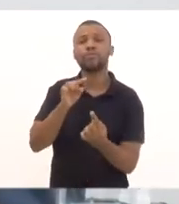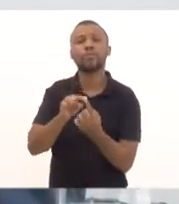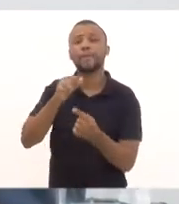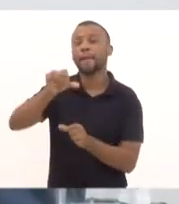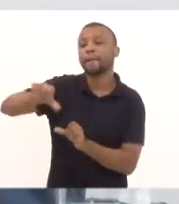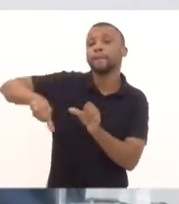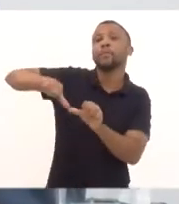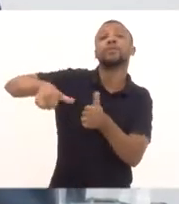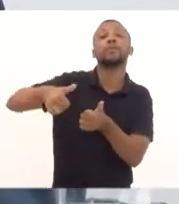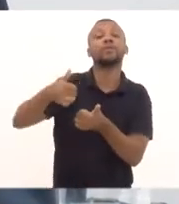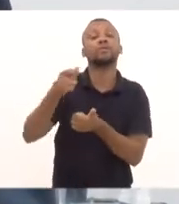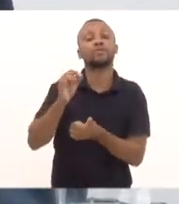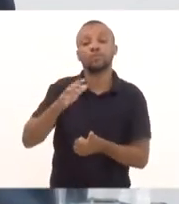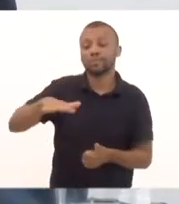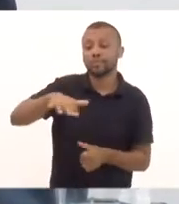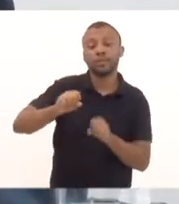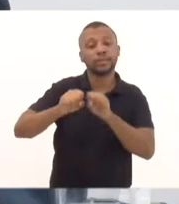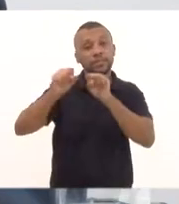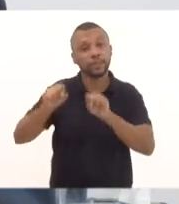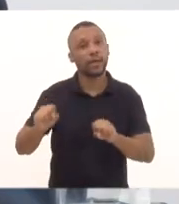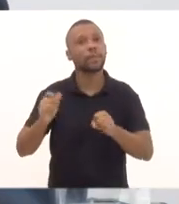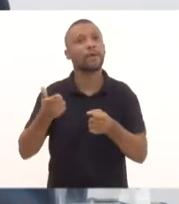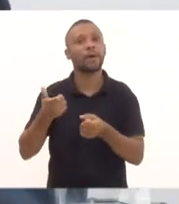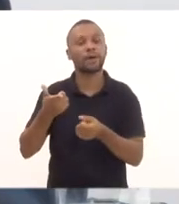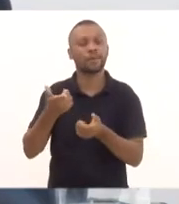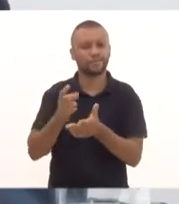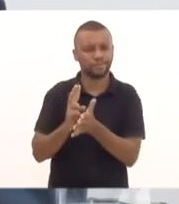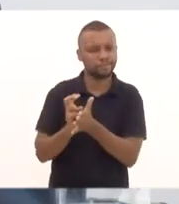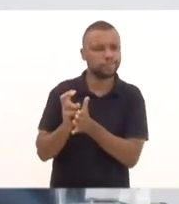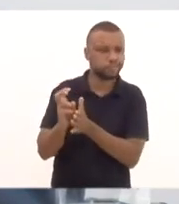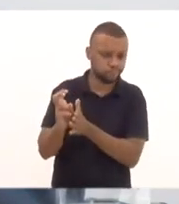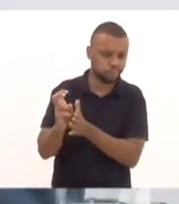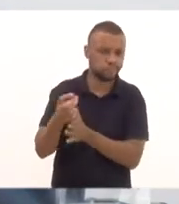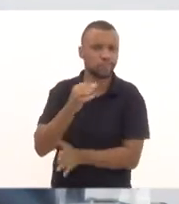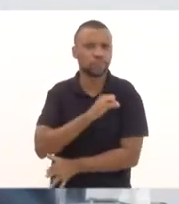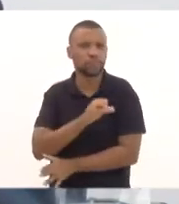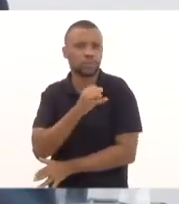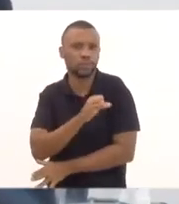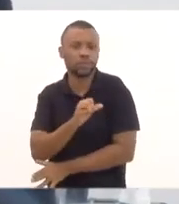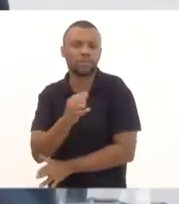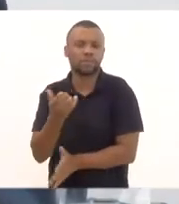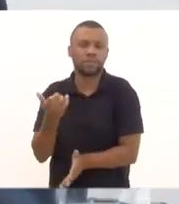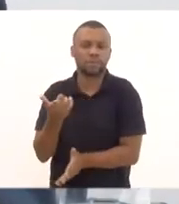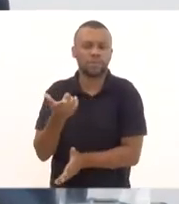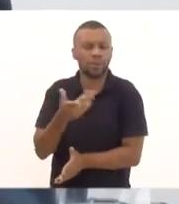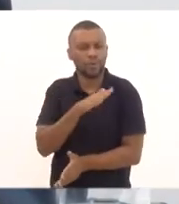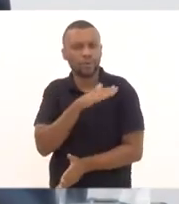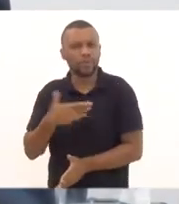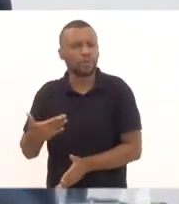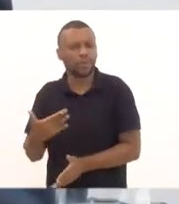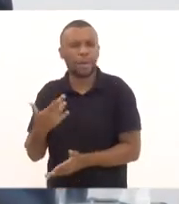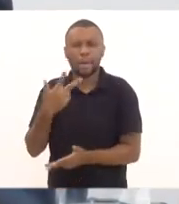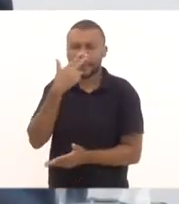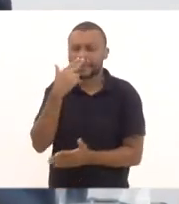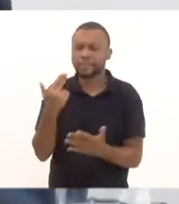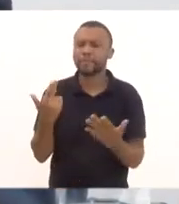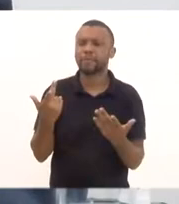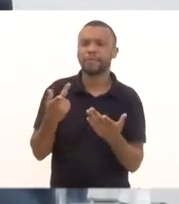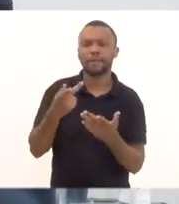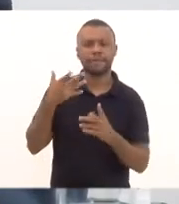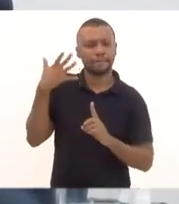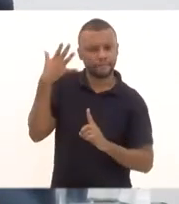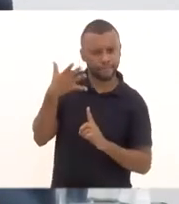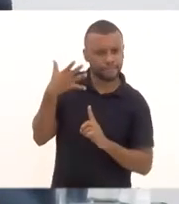sistema ferroviário do Rio de Janeiro Governador andou soltando os passarinhos voando aí né negócio de metrô aqui metrô ali mas concretamente dentro